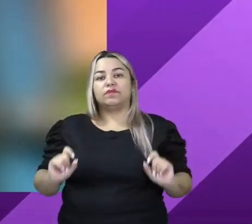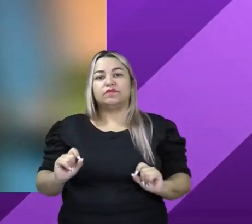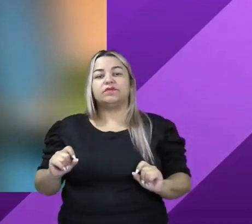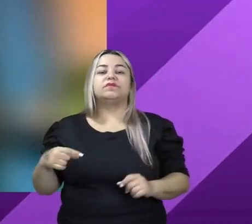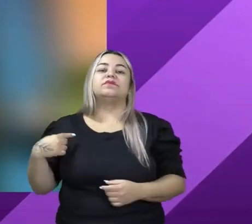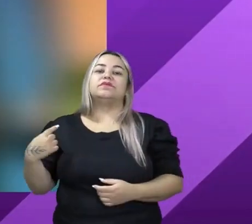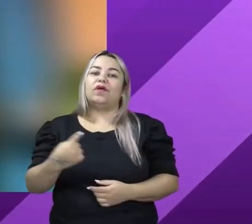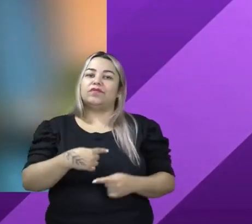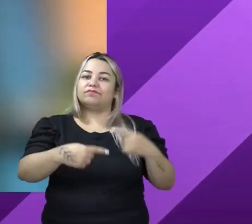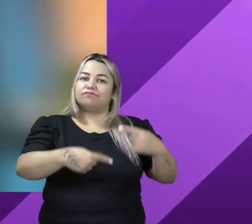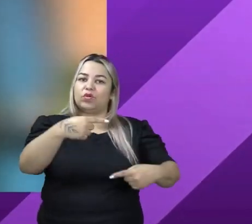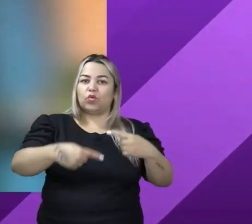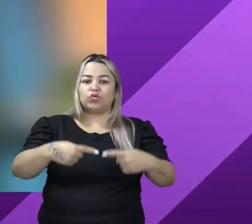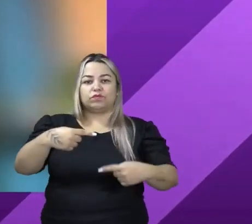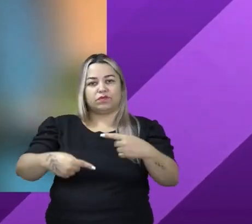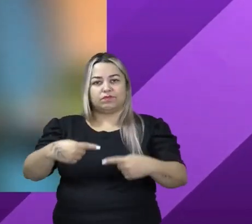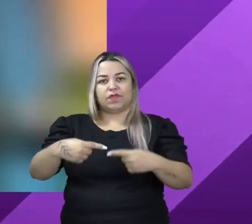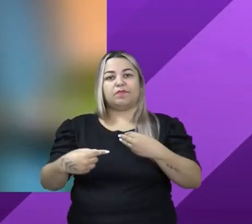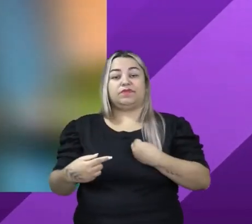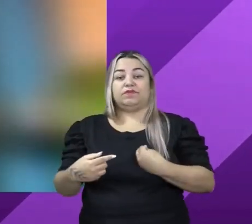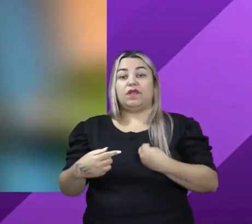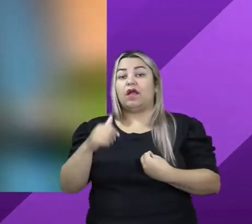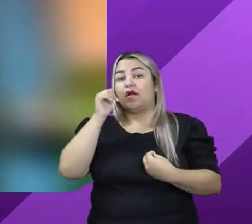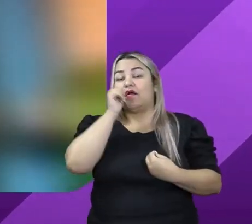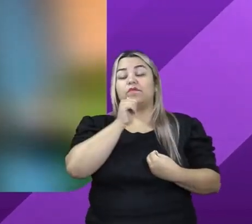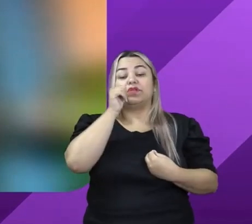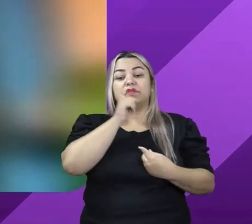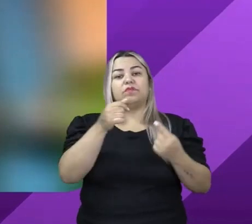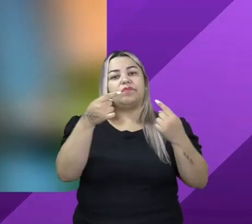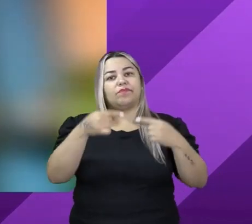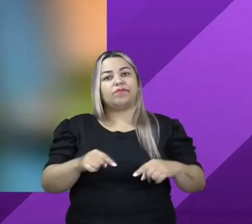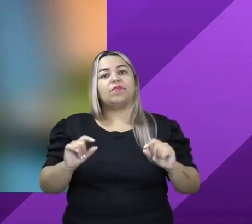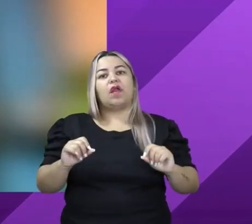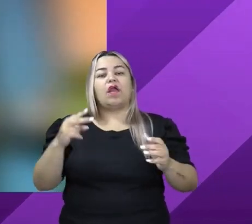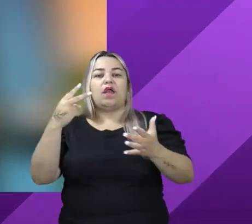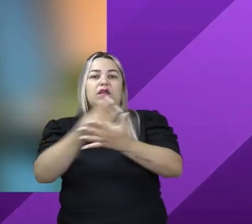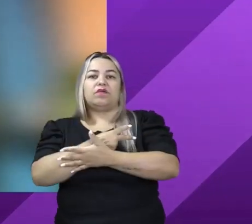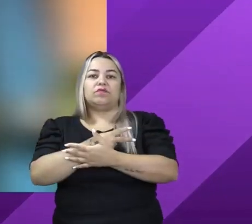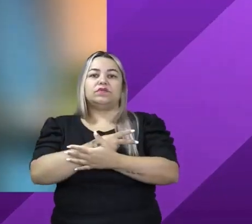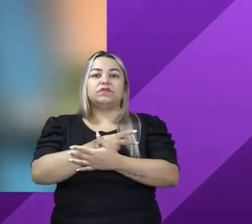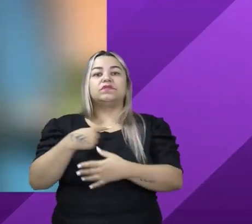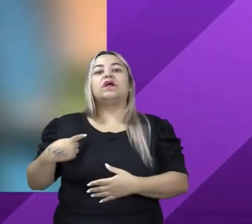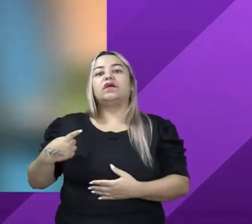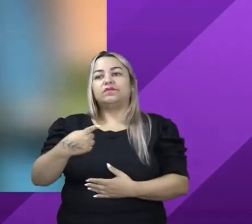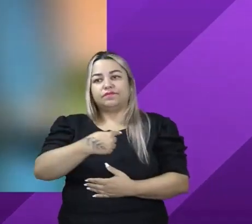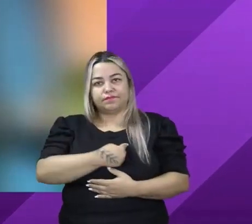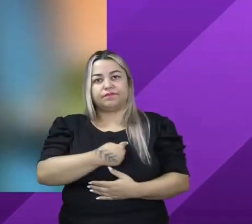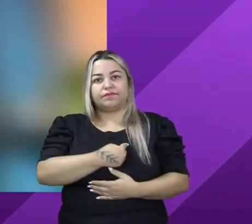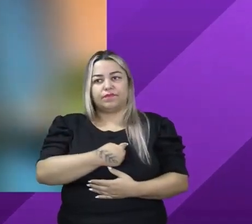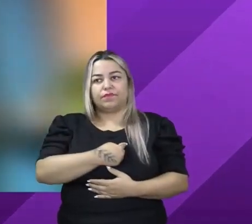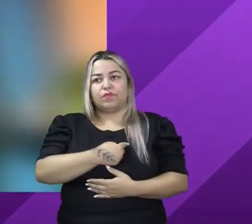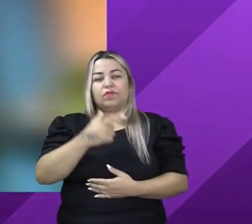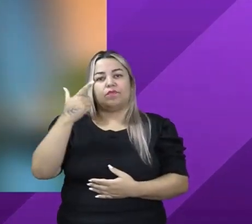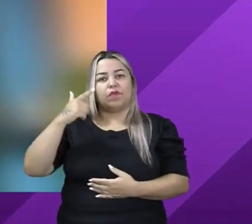gente debata, discuta a presença das mulheres na política, isso esteja na nossa conta, né?